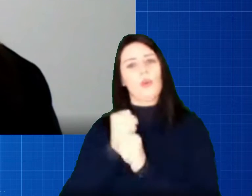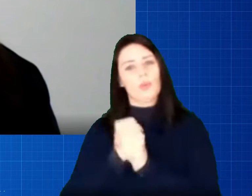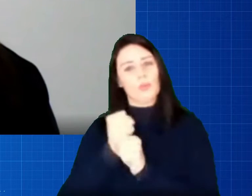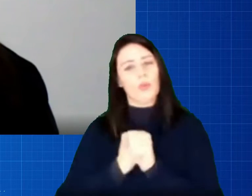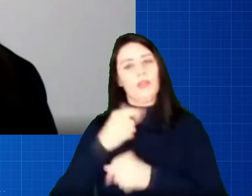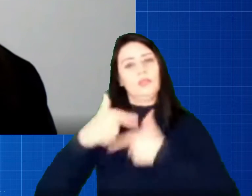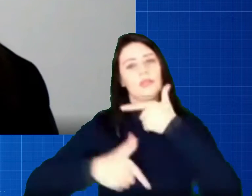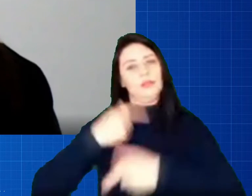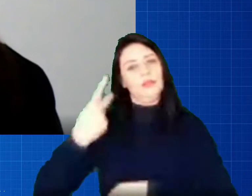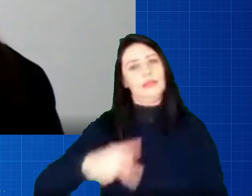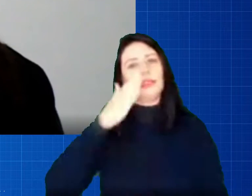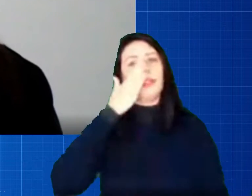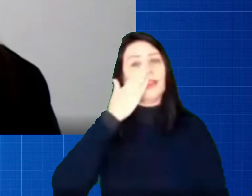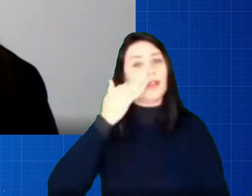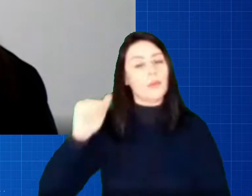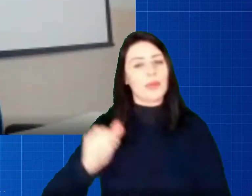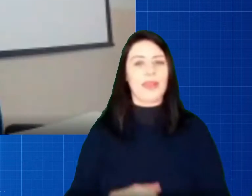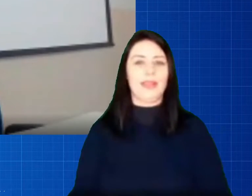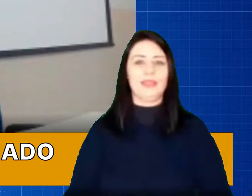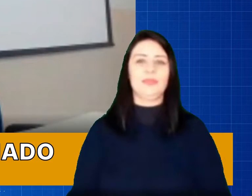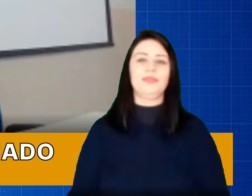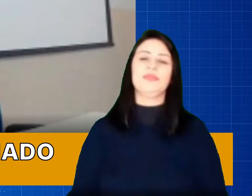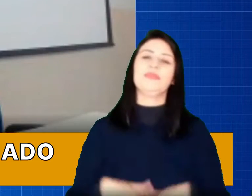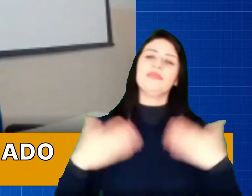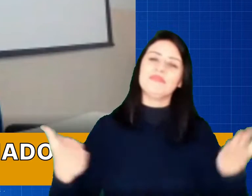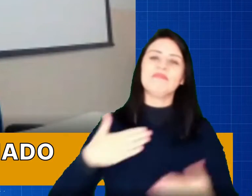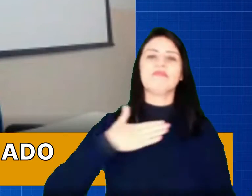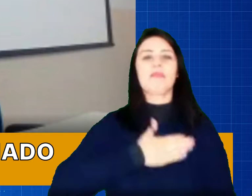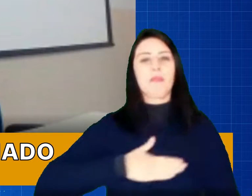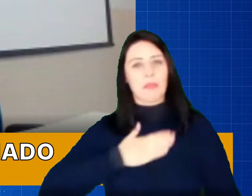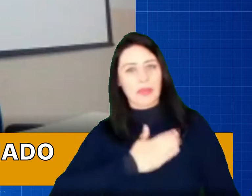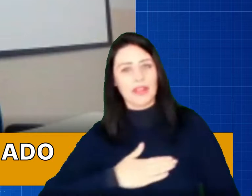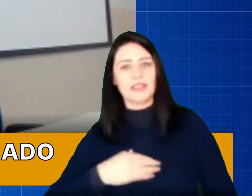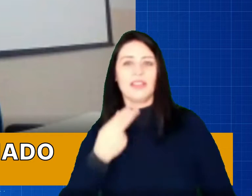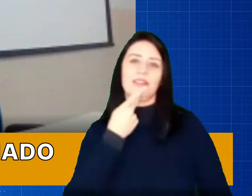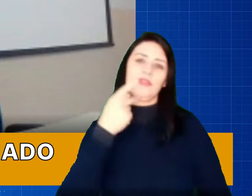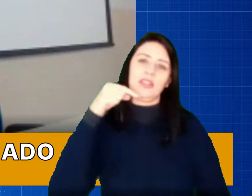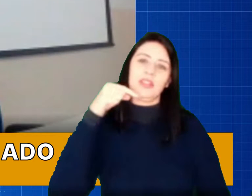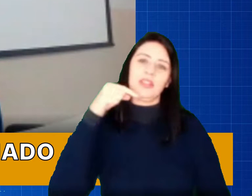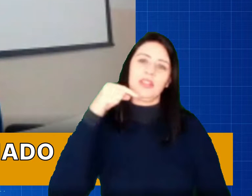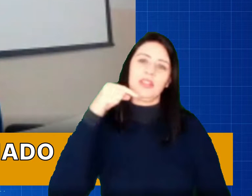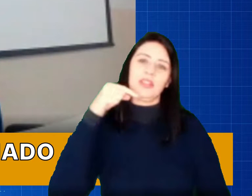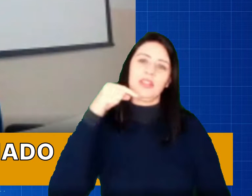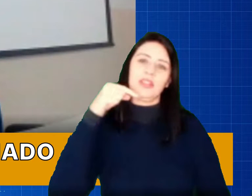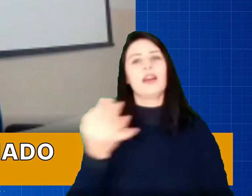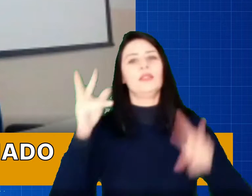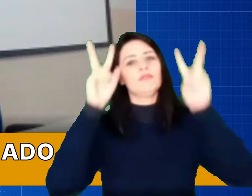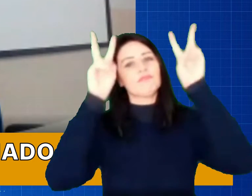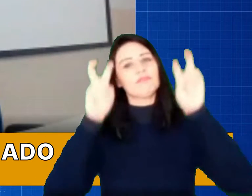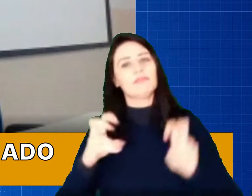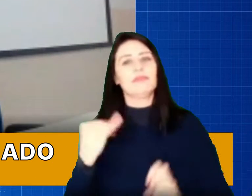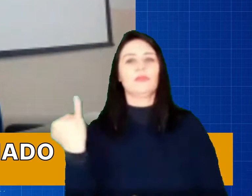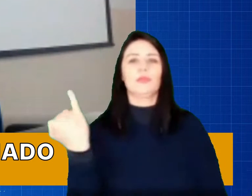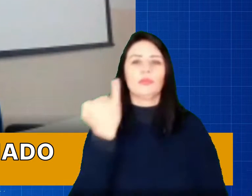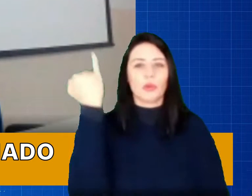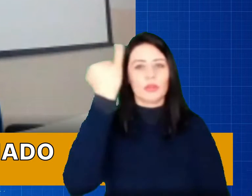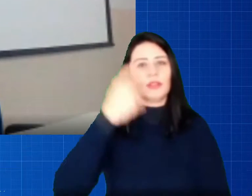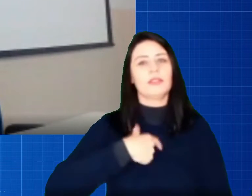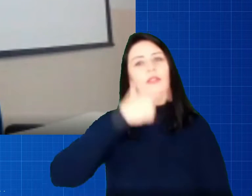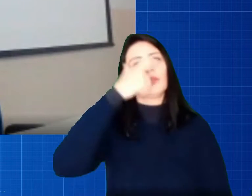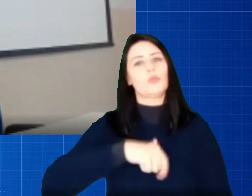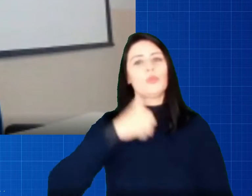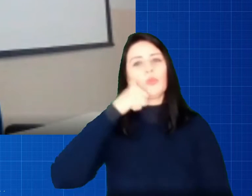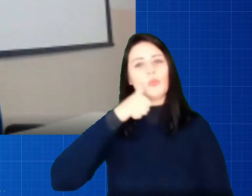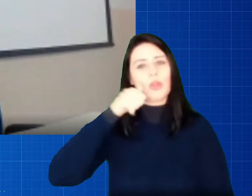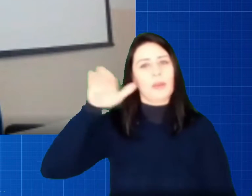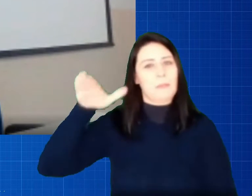anos. Com você, Cleonice. Bem-vindos, né? É um prazer estar aqui falando com vocês sobre um assunto muito relevante. Eu